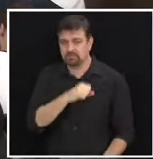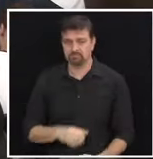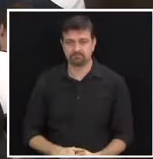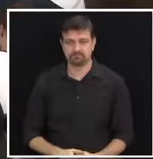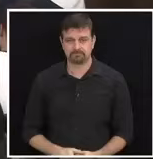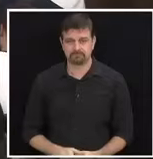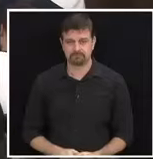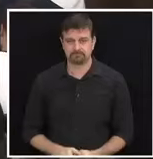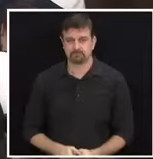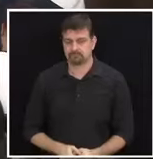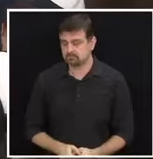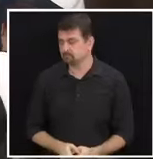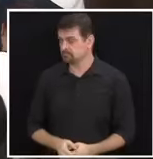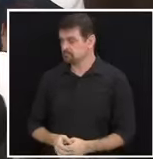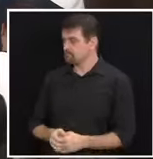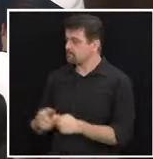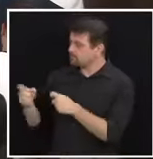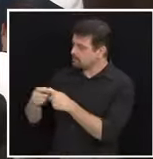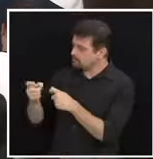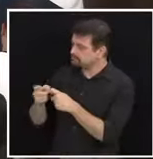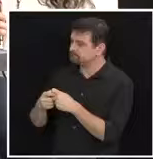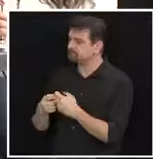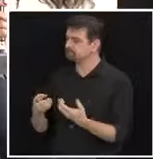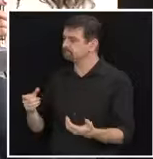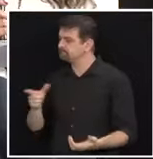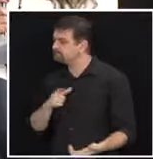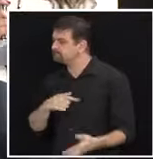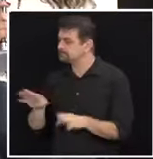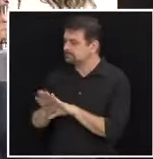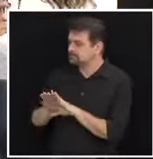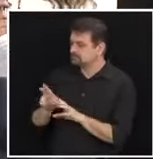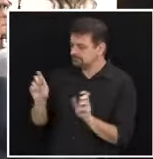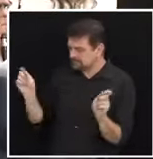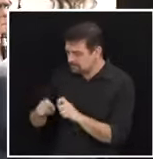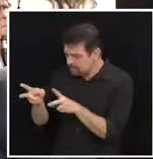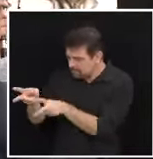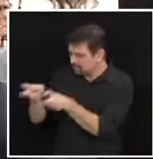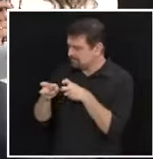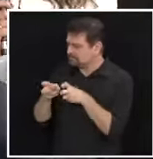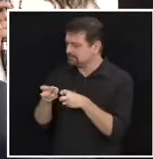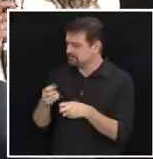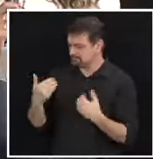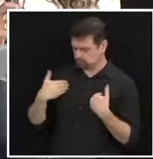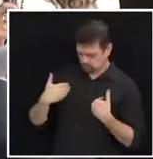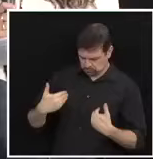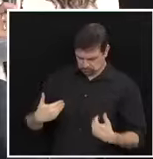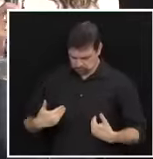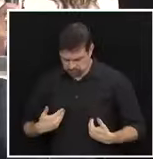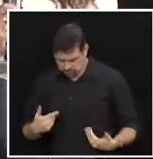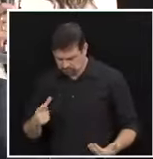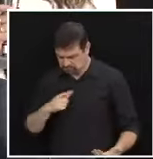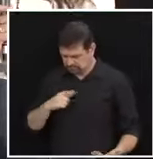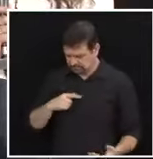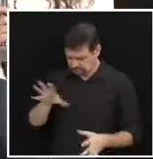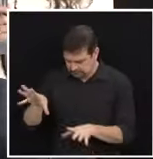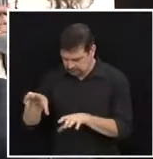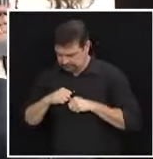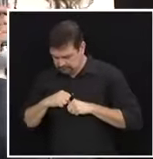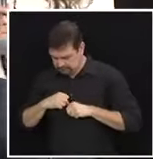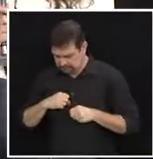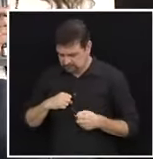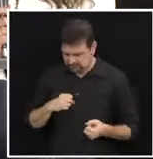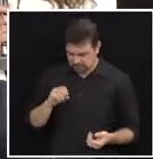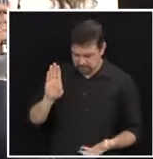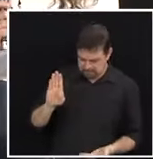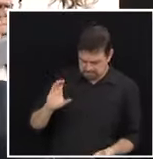Okay? E, doutor, tem sintomas? A gente pode detectar alguns sintomas? Por exemplo, se eu adquirir essa doença, ou a